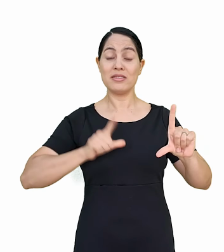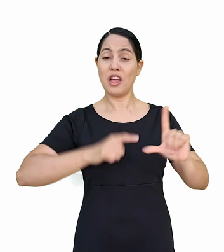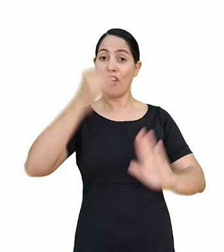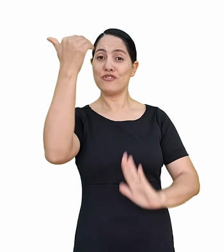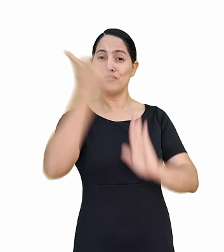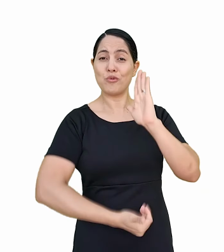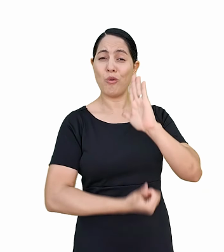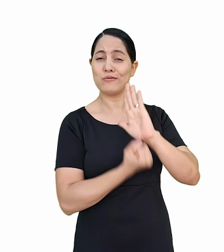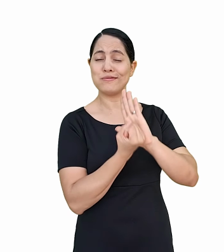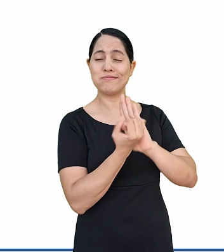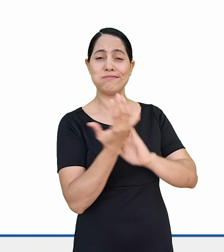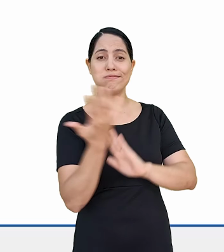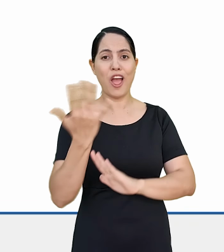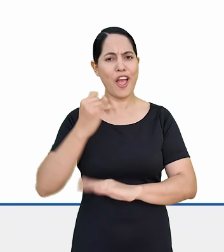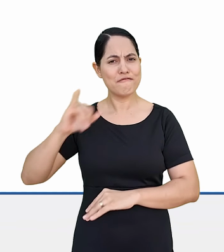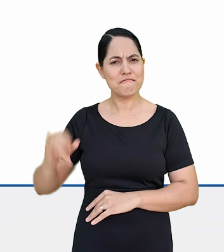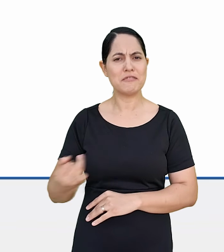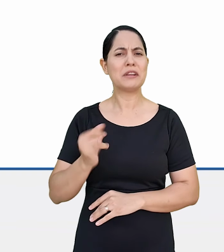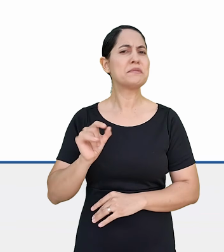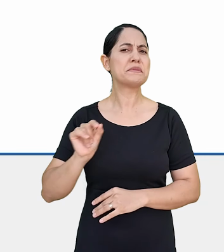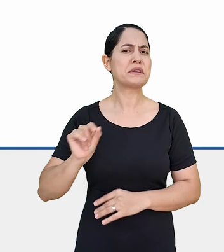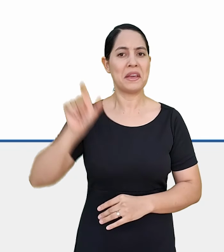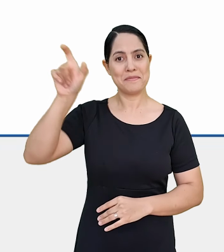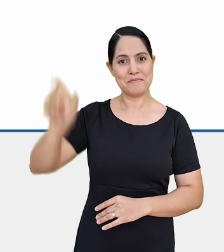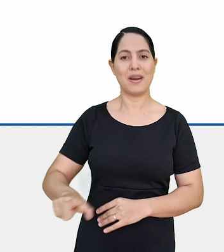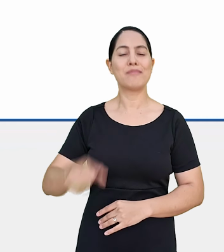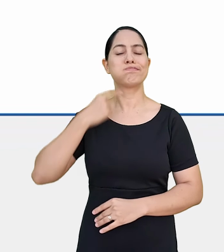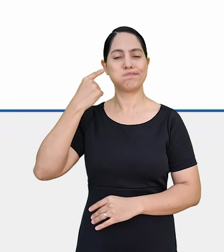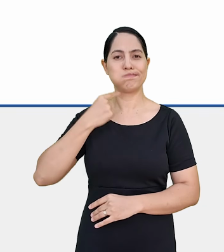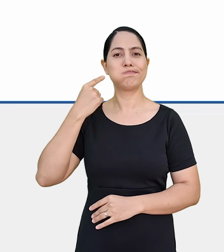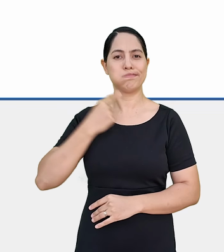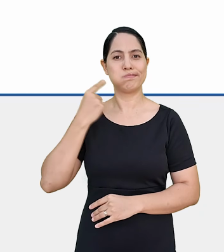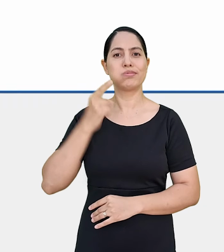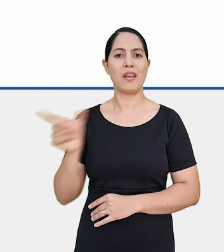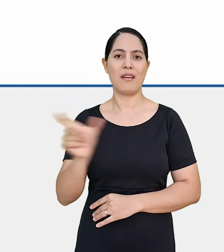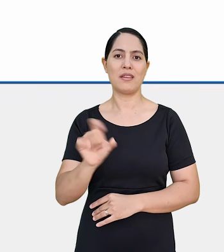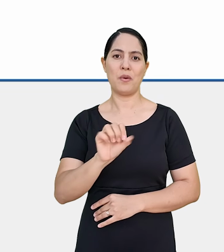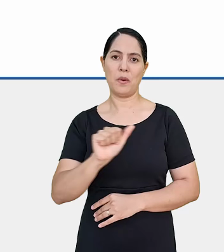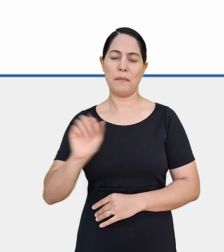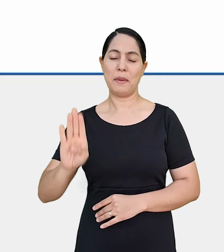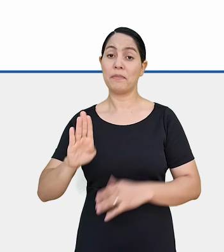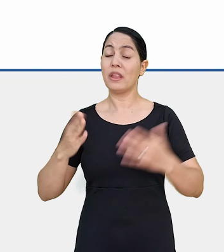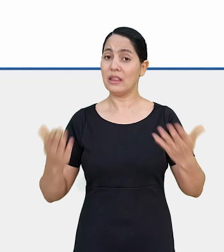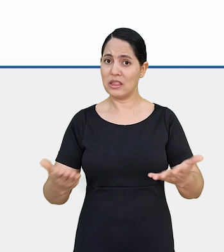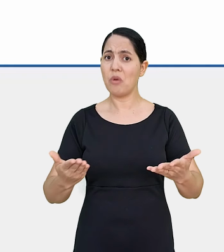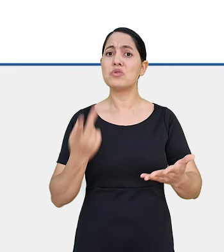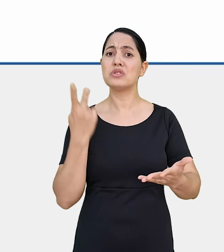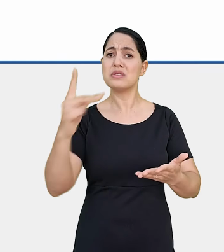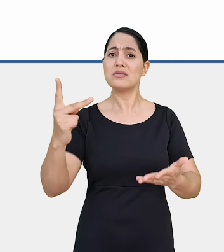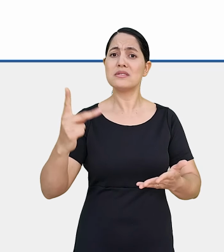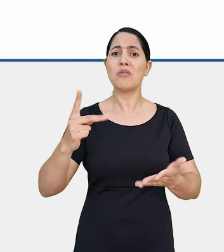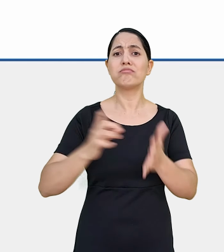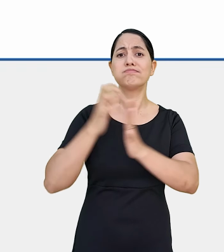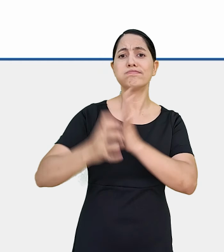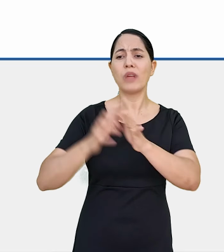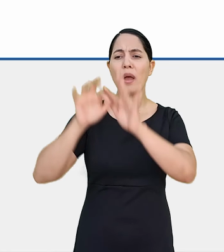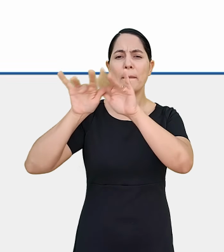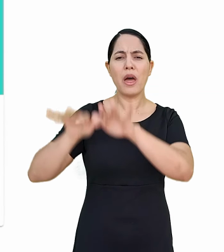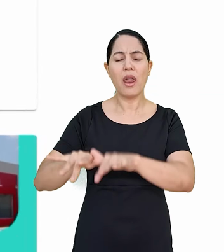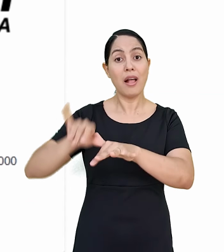vantagens exclusivas para as advogadas e advogados registrados na OAB. Você só precisa preencher com seus dados e